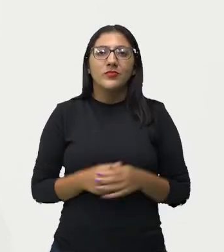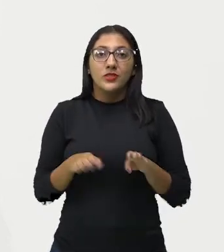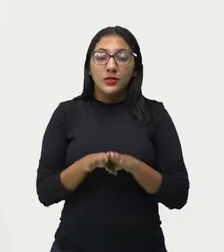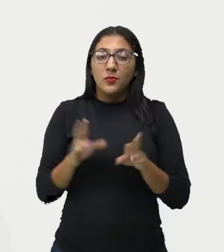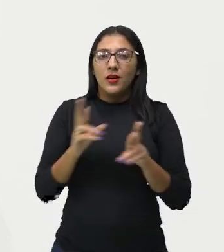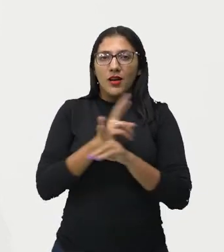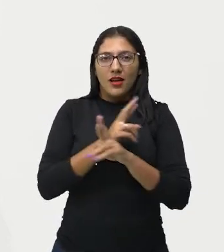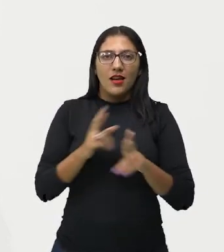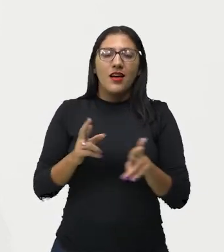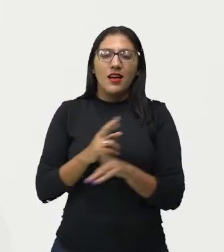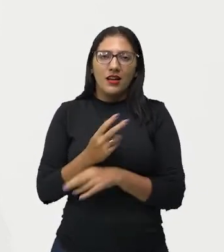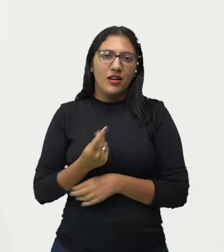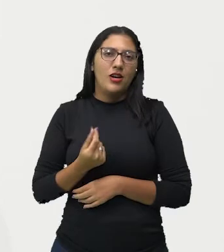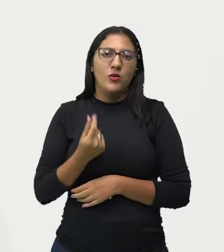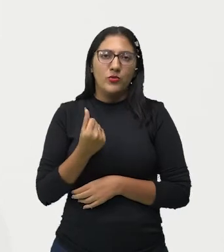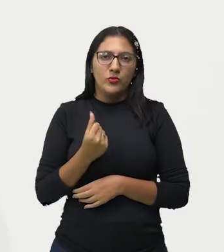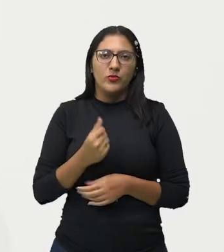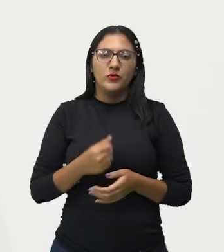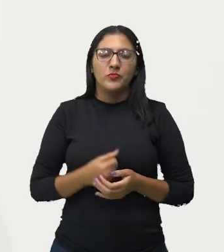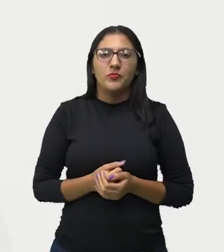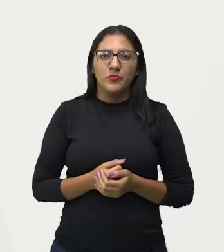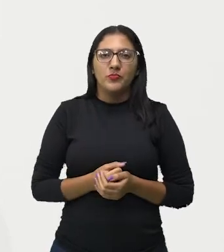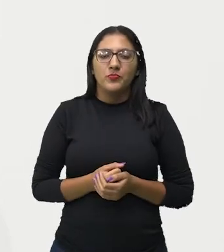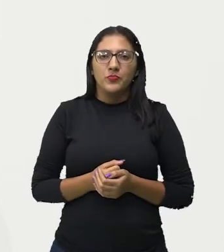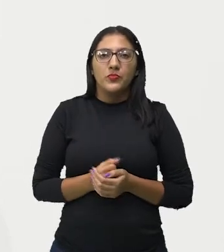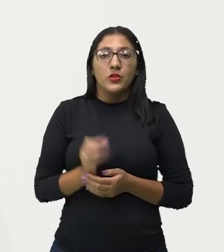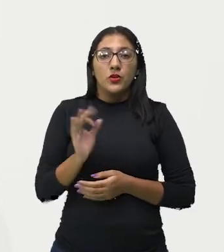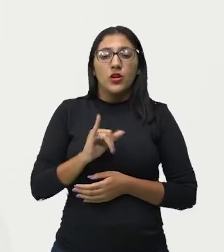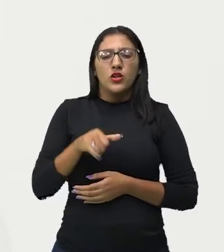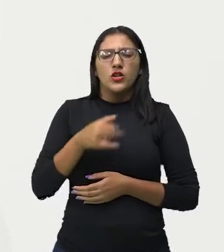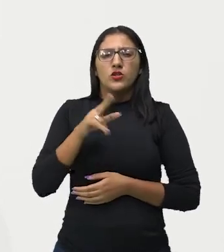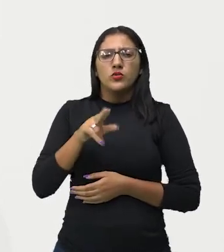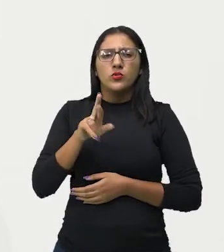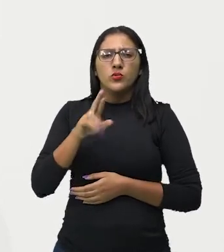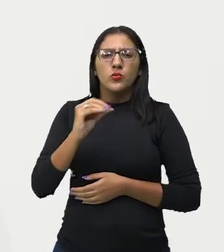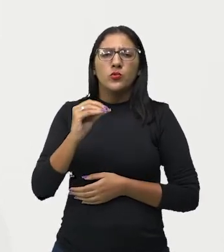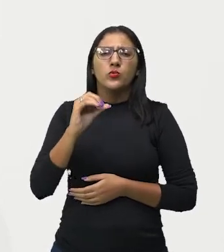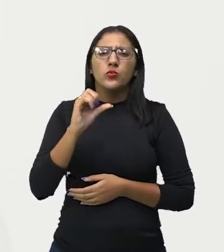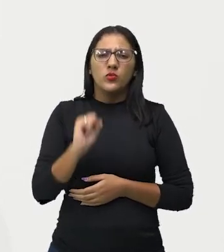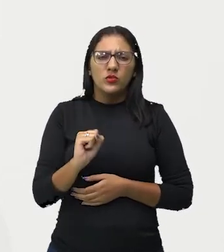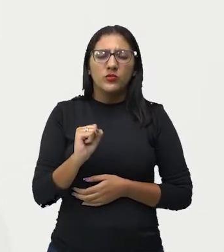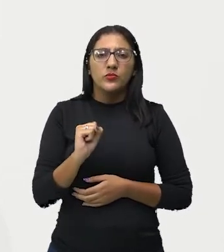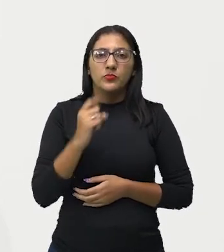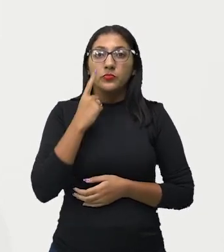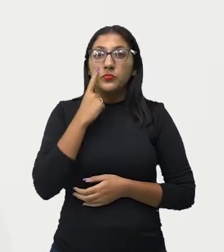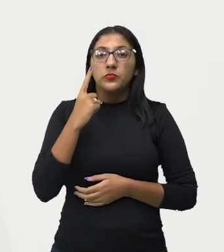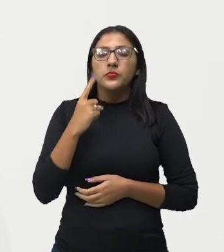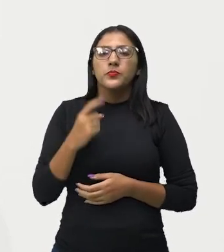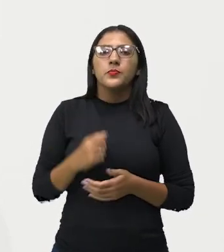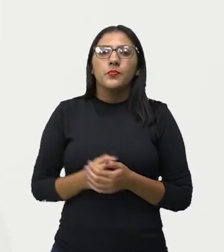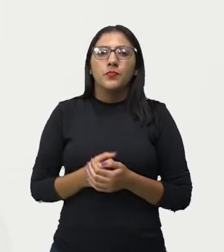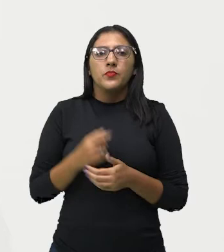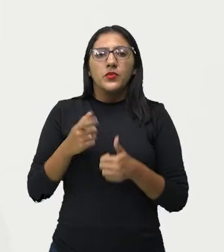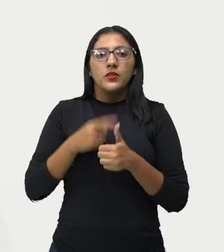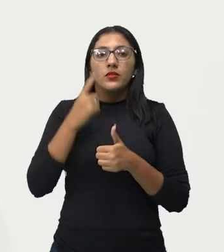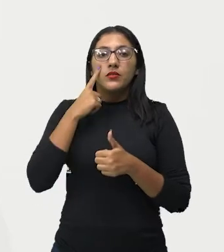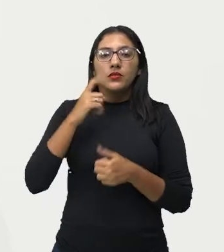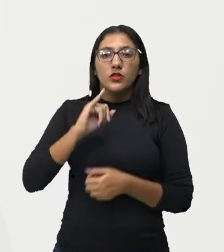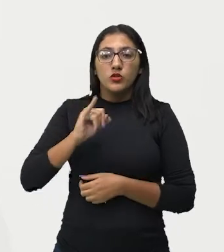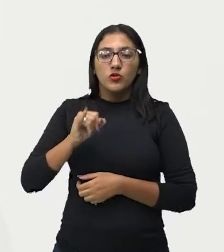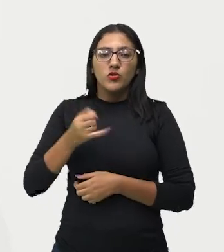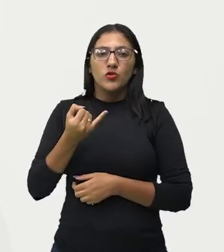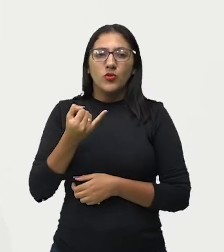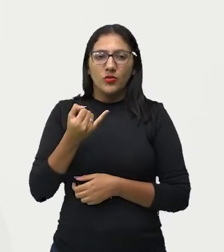dinheiro, tá legal? Dinheiro. Os juros, o que são os juros? Olha só, primeiro, observe, a gente vai representar juros pela